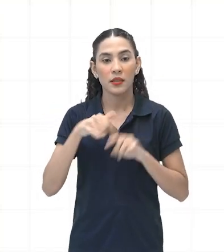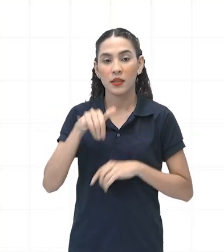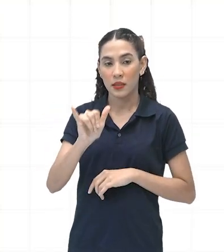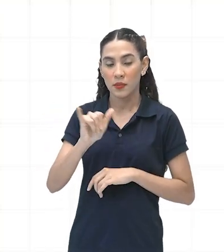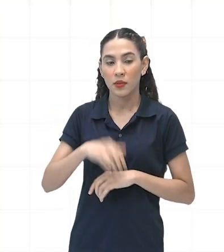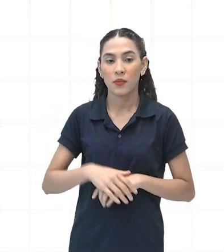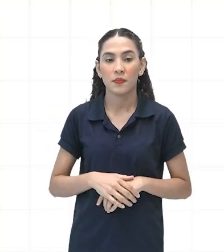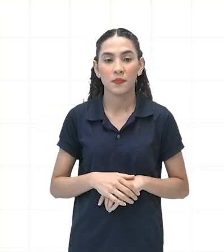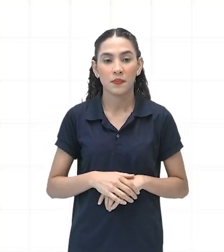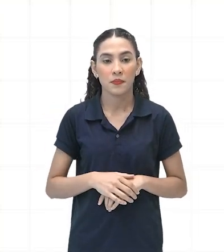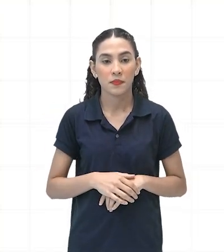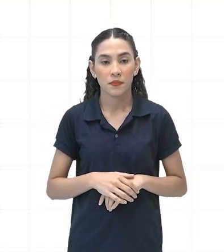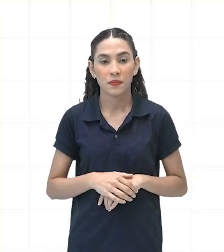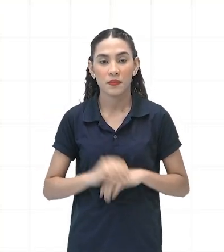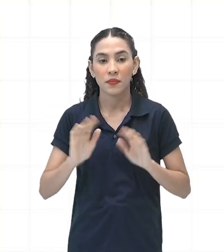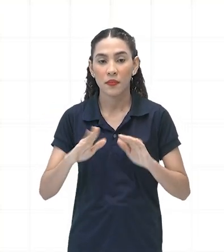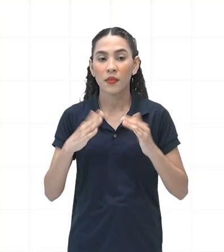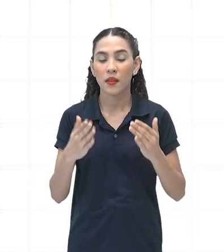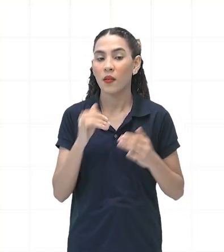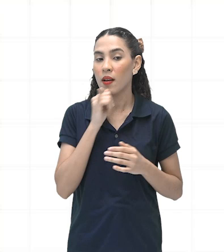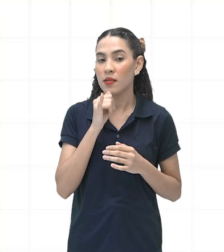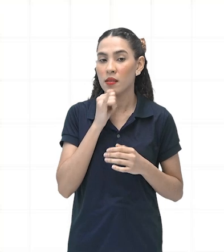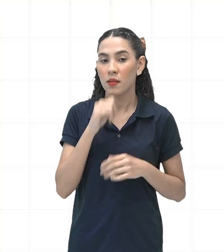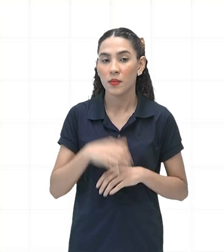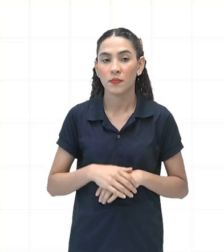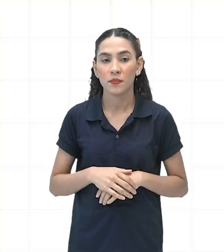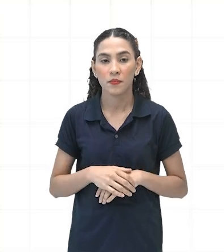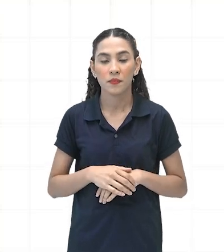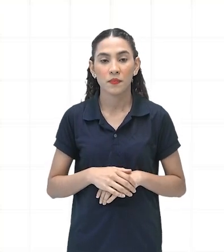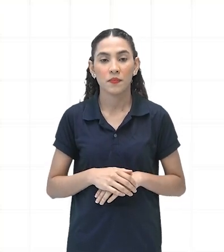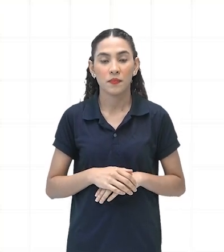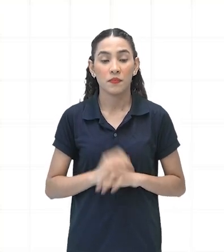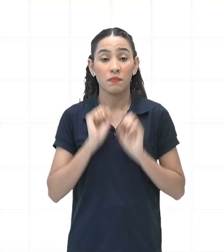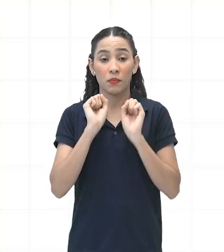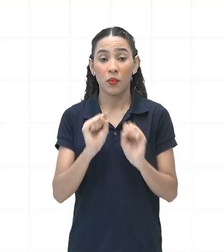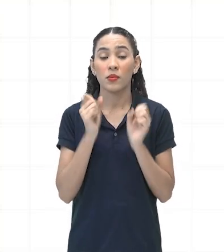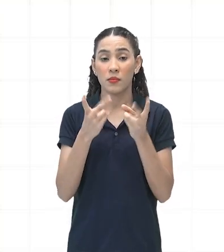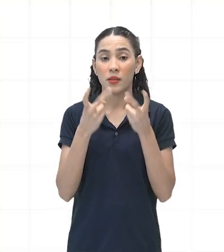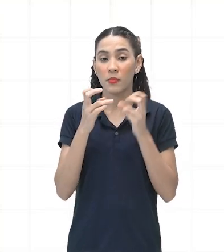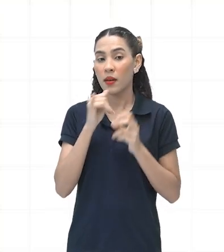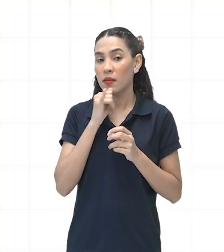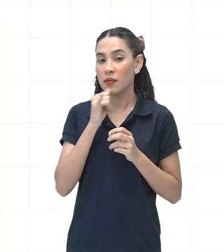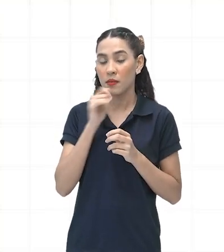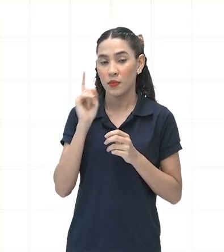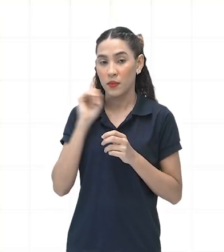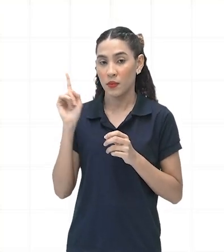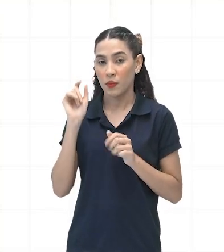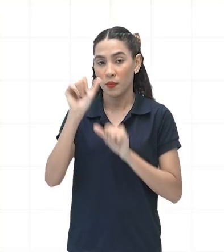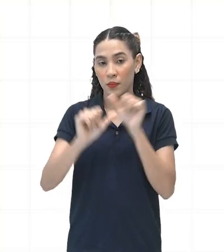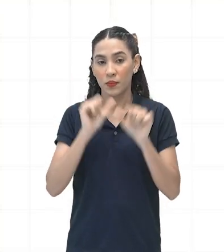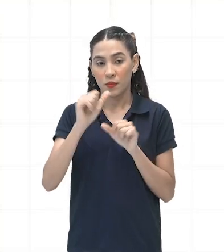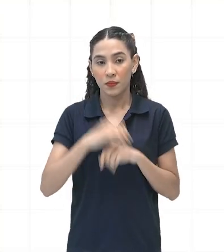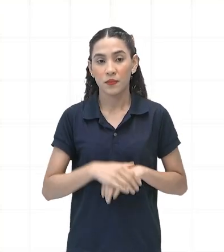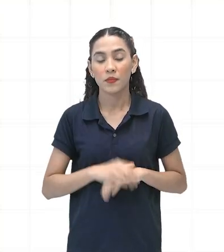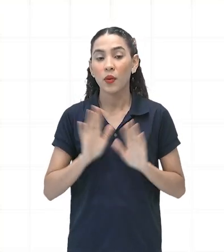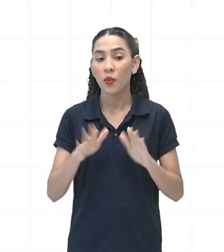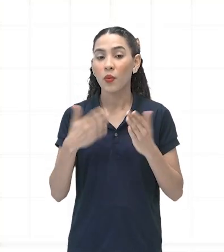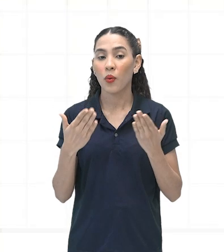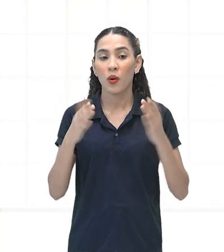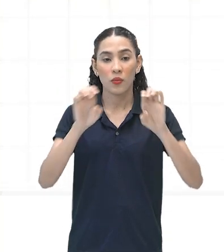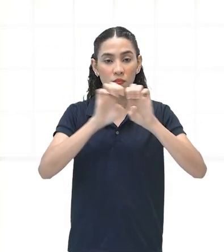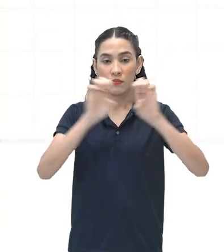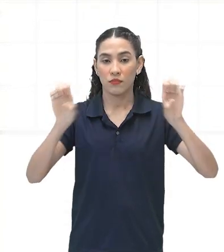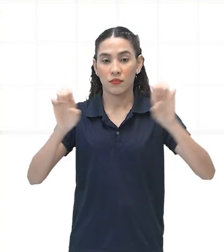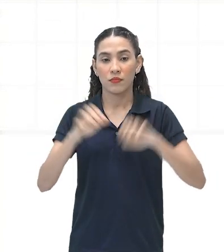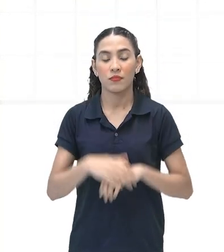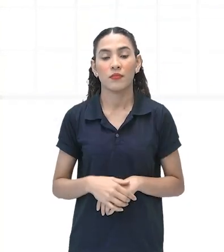Y. Então, observe que a gente saiu daquela expressão. Qual expressão,